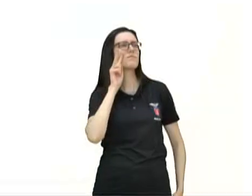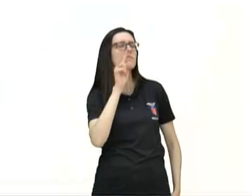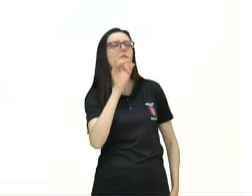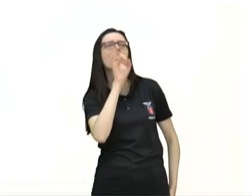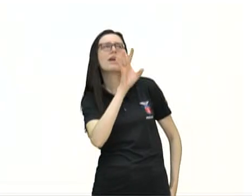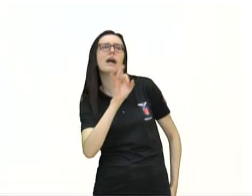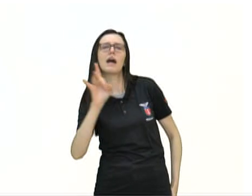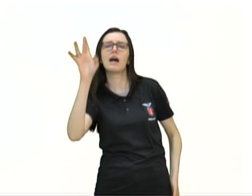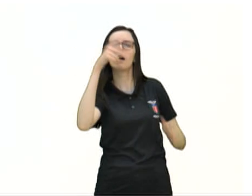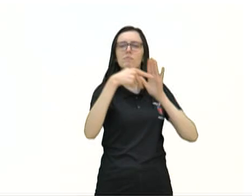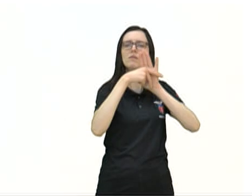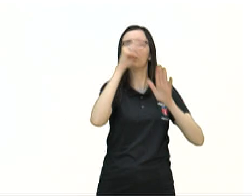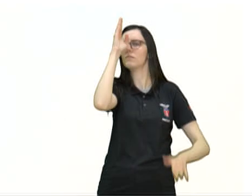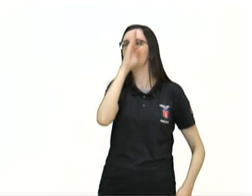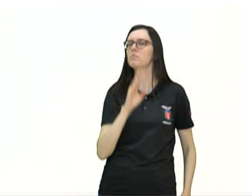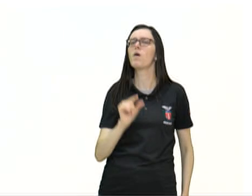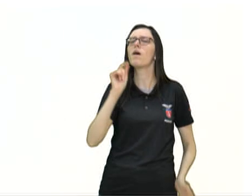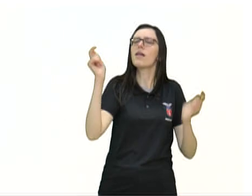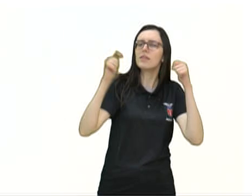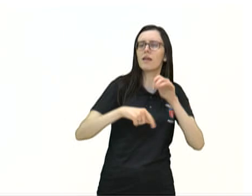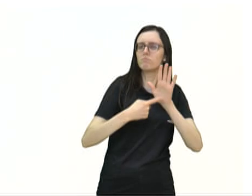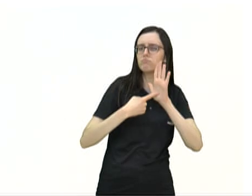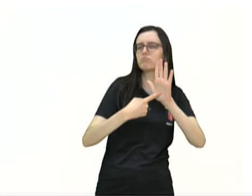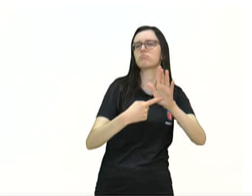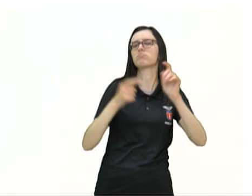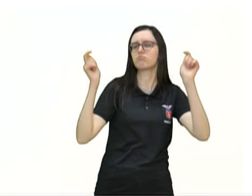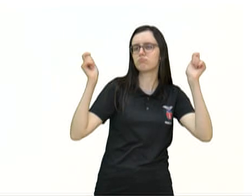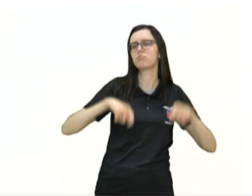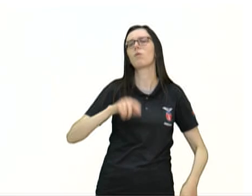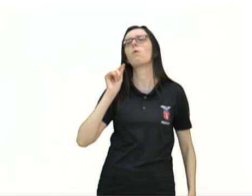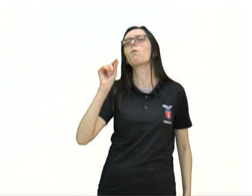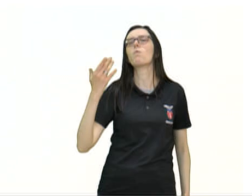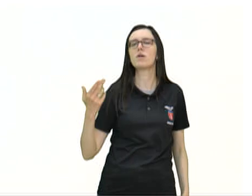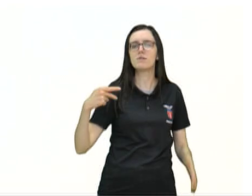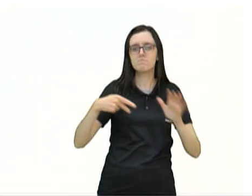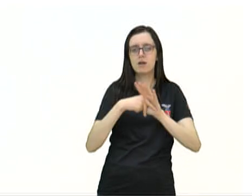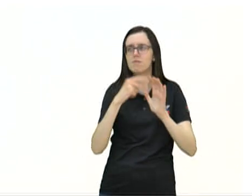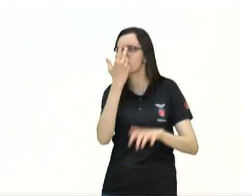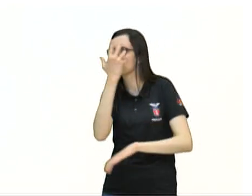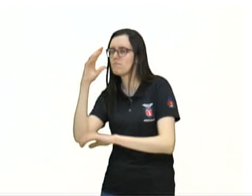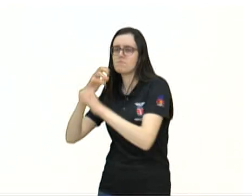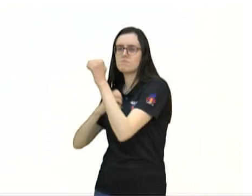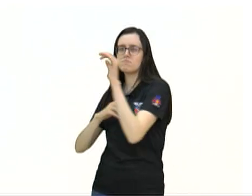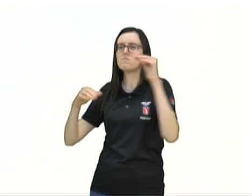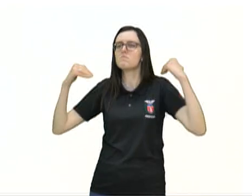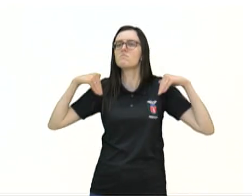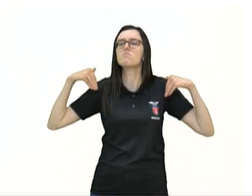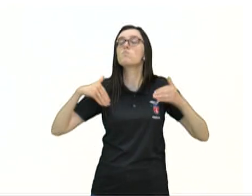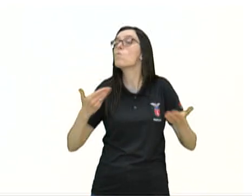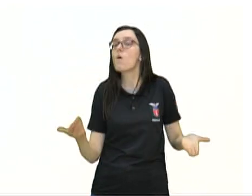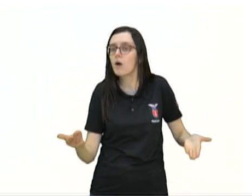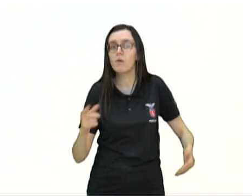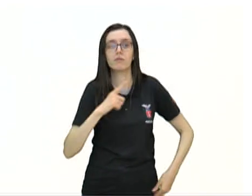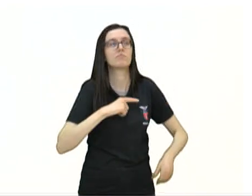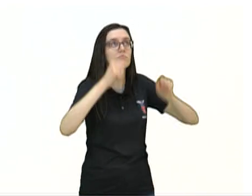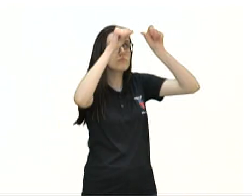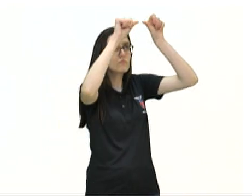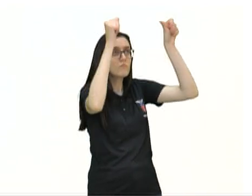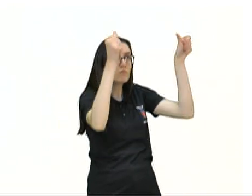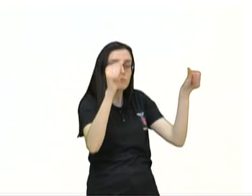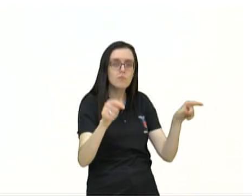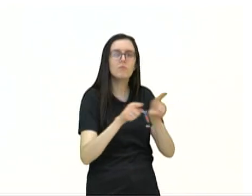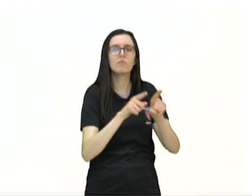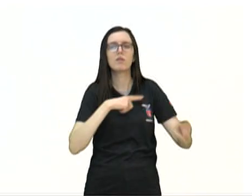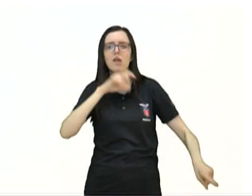uma das regiões do Brasil pode oferecer como atração turística? Então, estão vendo que eu tenho um mapa e eu tenho